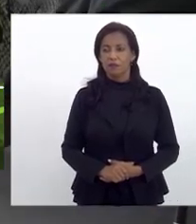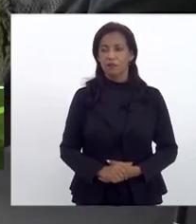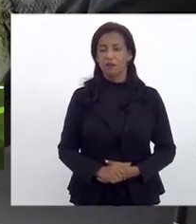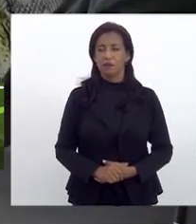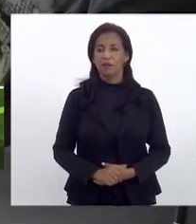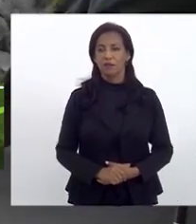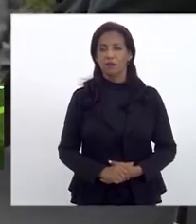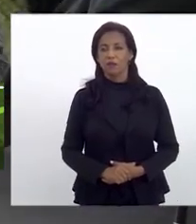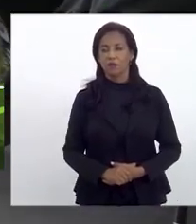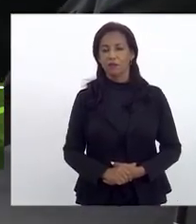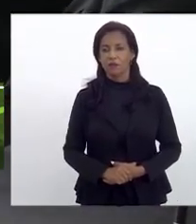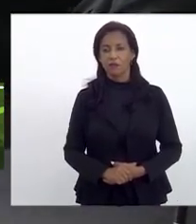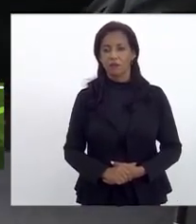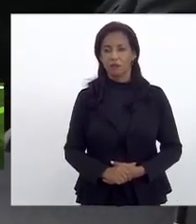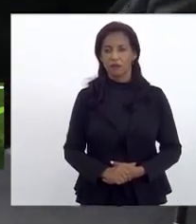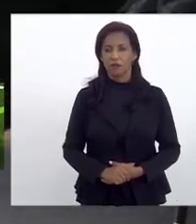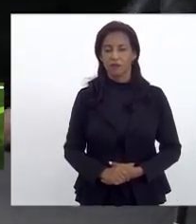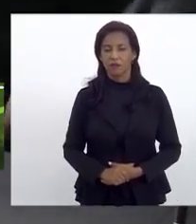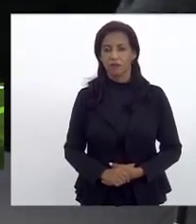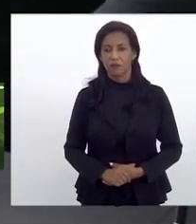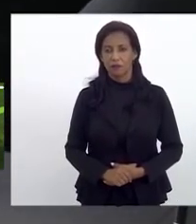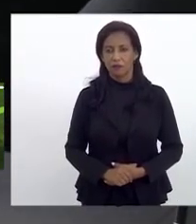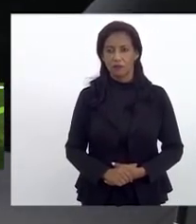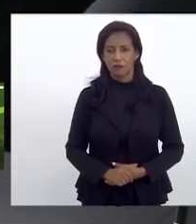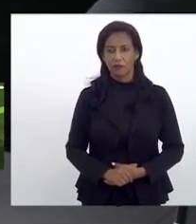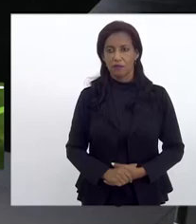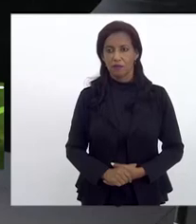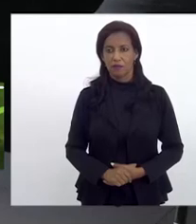Mas Não está homologado Nem possado Então